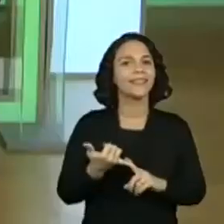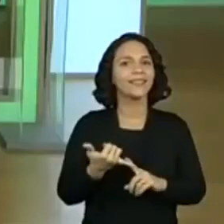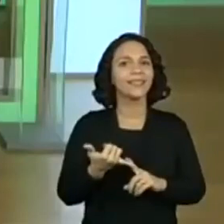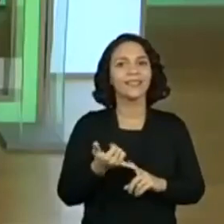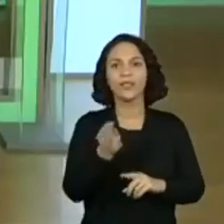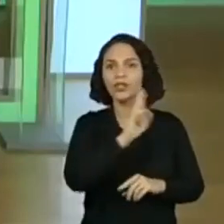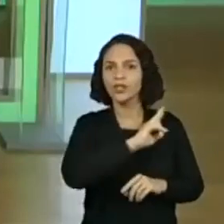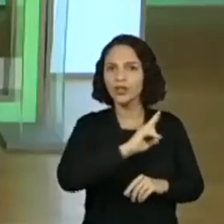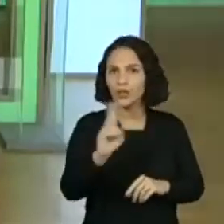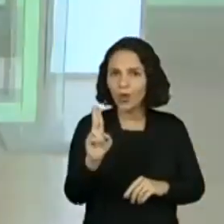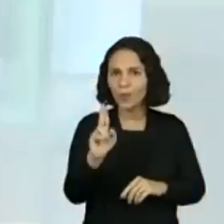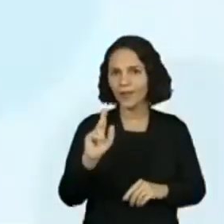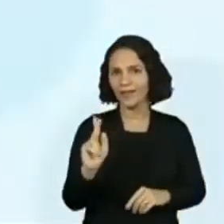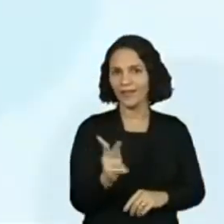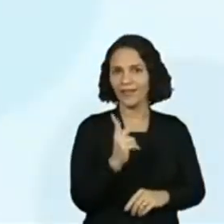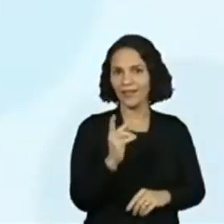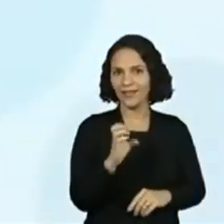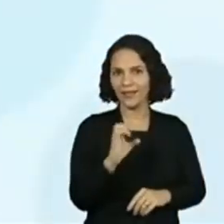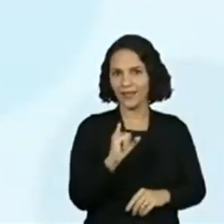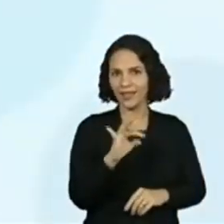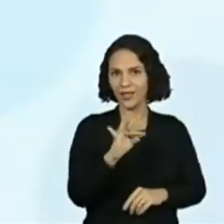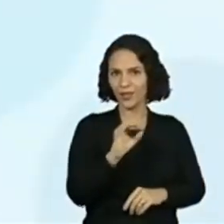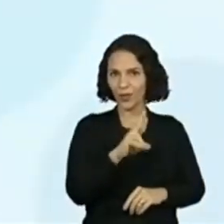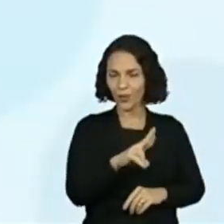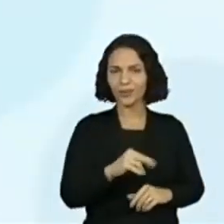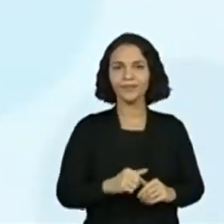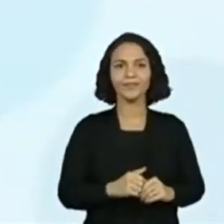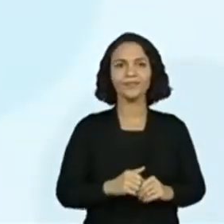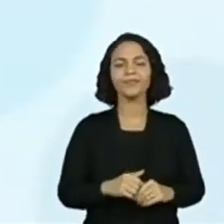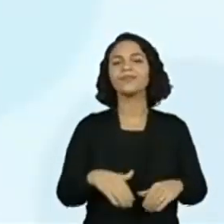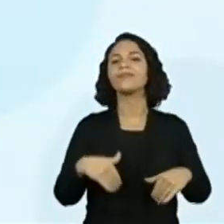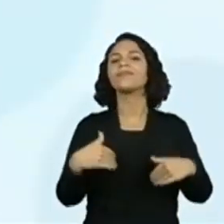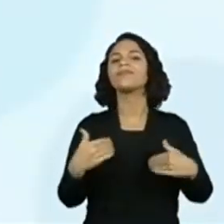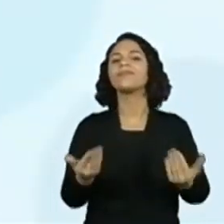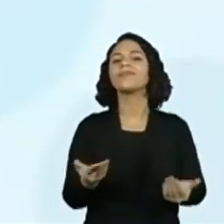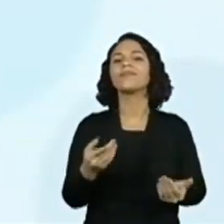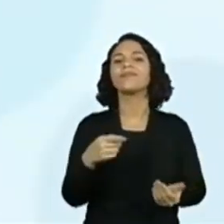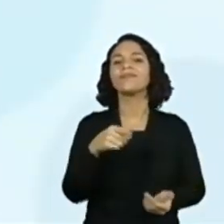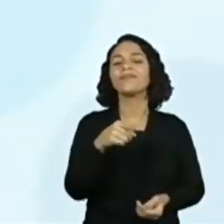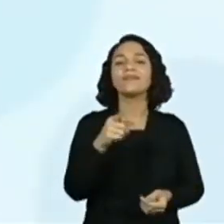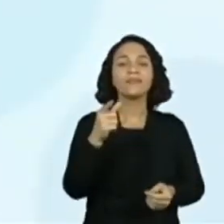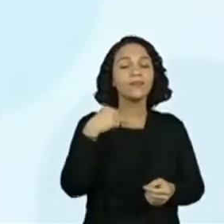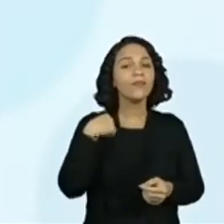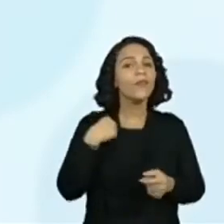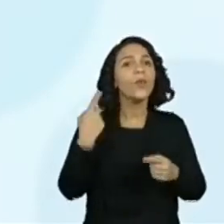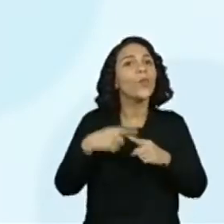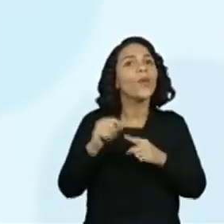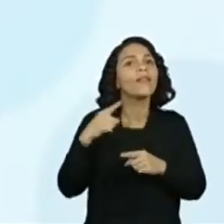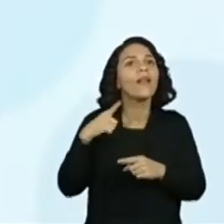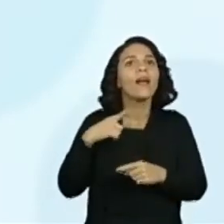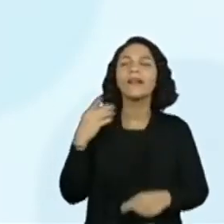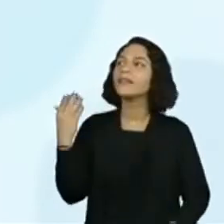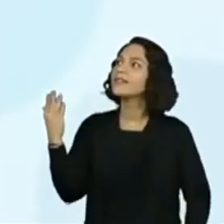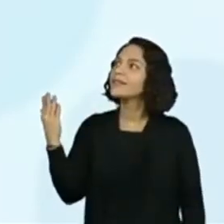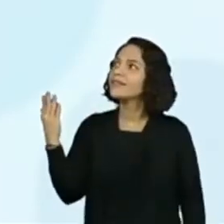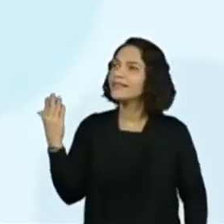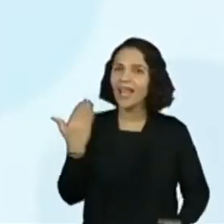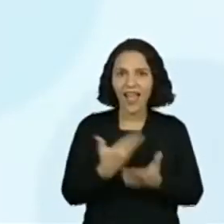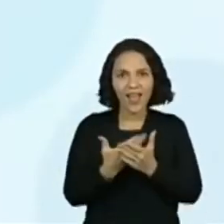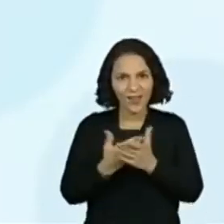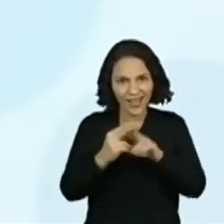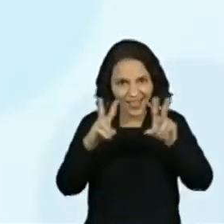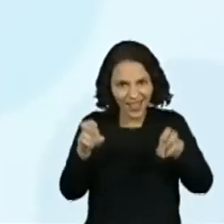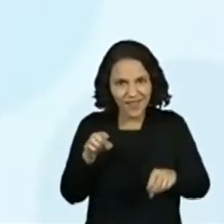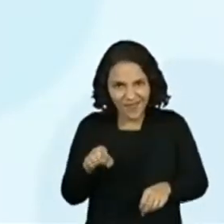nome Heitor aí. Que será? Qual será aí o motivo das nossas situações no decorrer da aula? Olha,